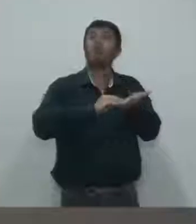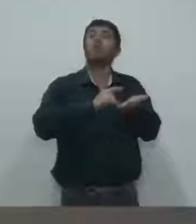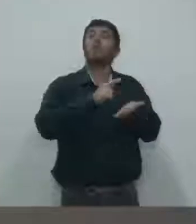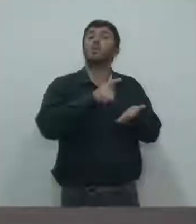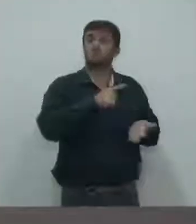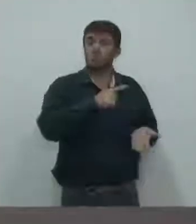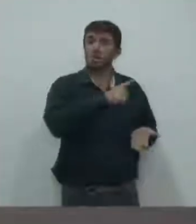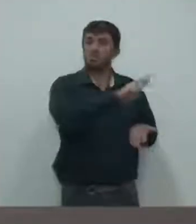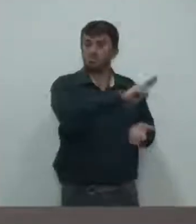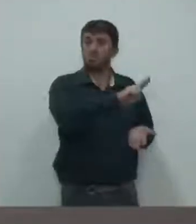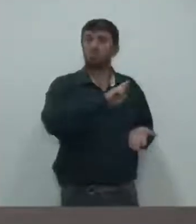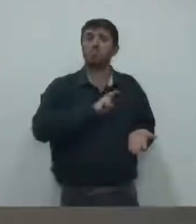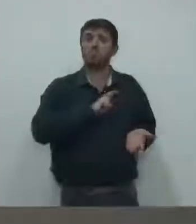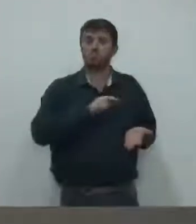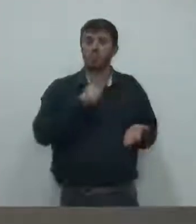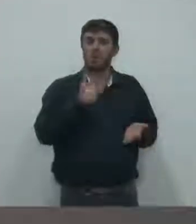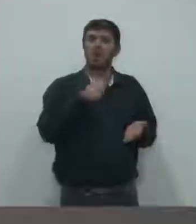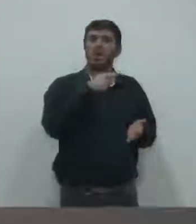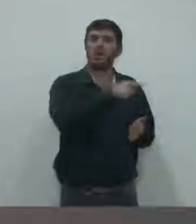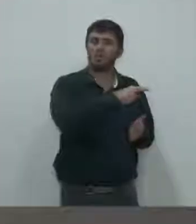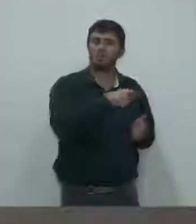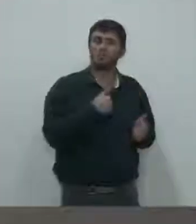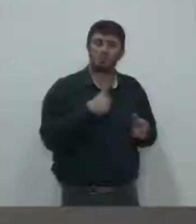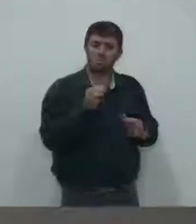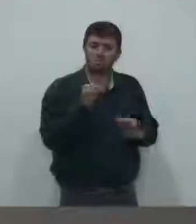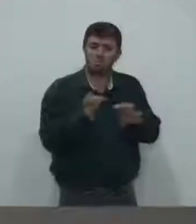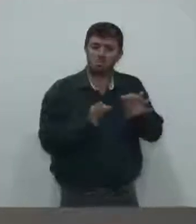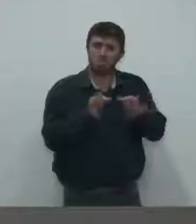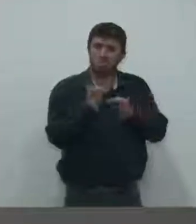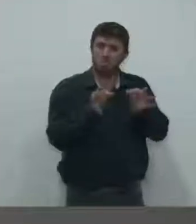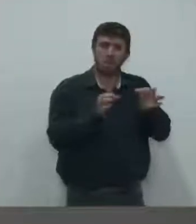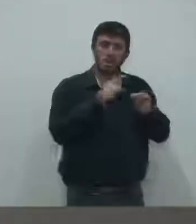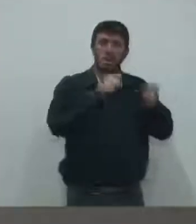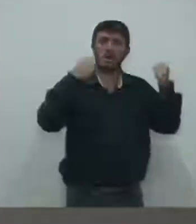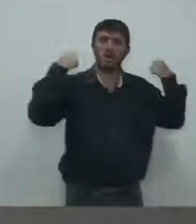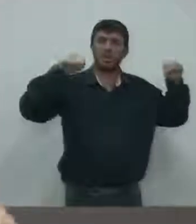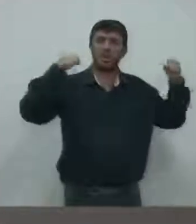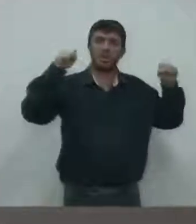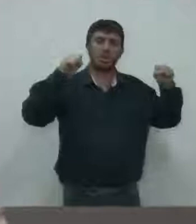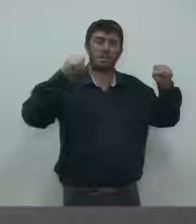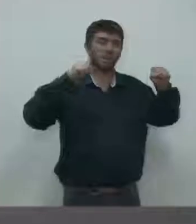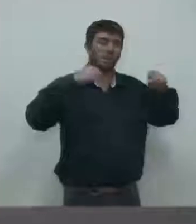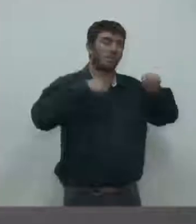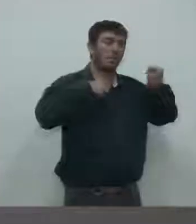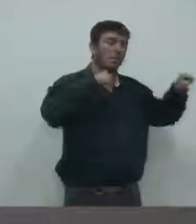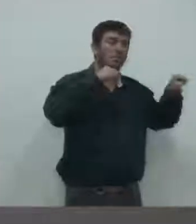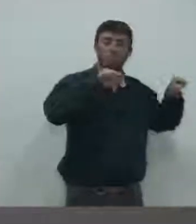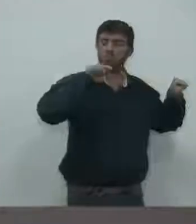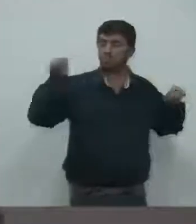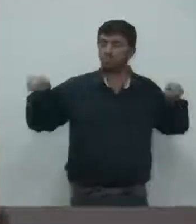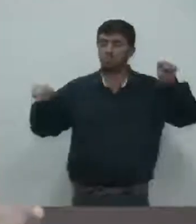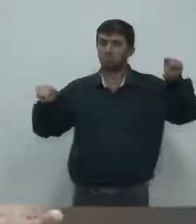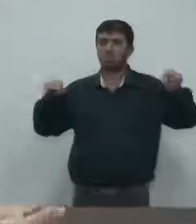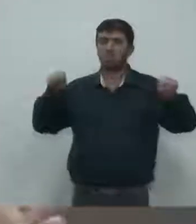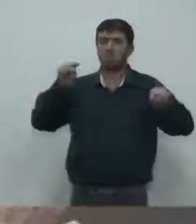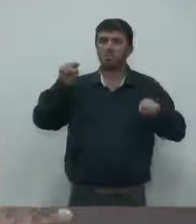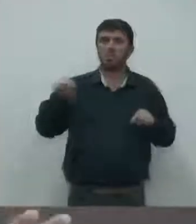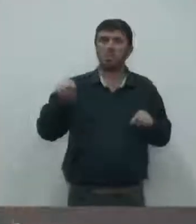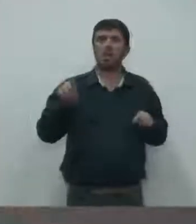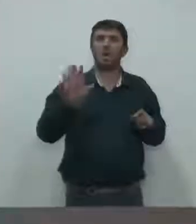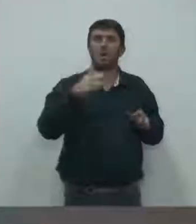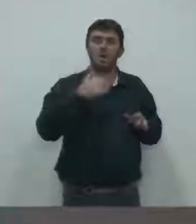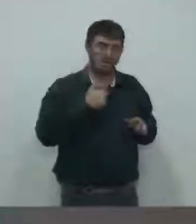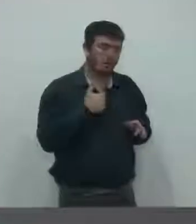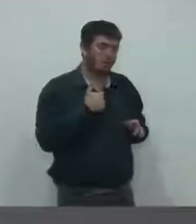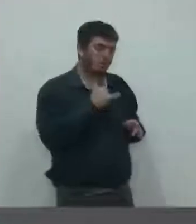tem planejado algumas academias para ser colocado em prática, eu vou visitar outros planos. E aí eu falei para ele, você não tem culpa, você